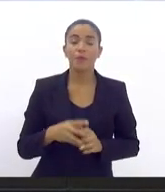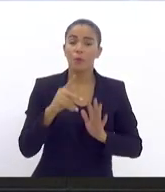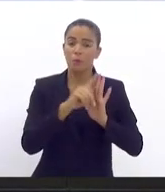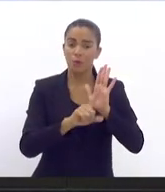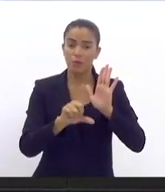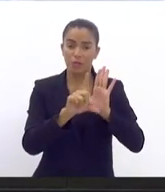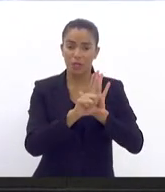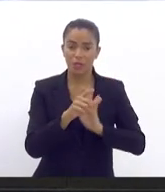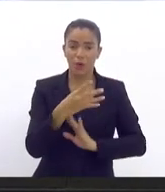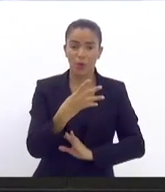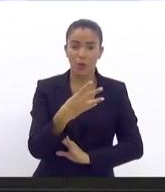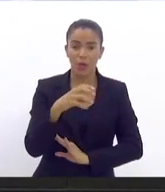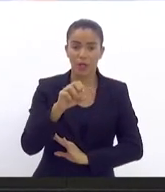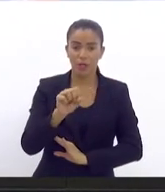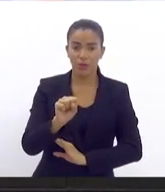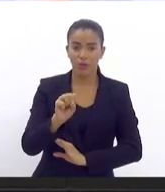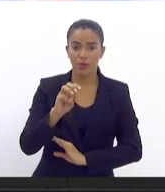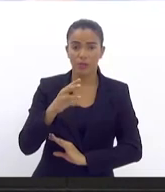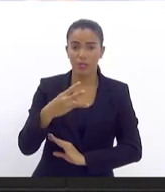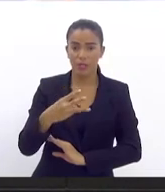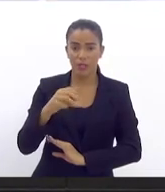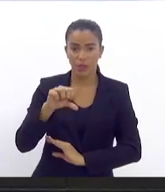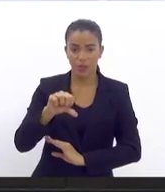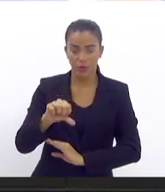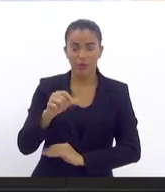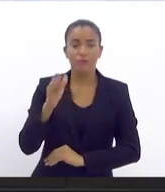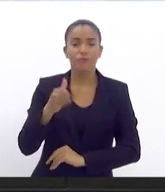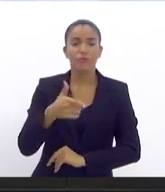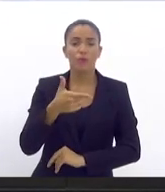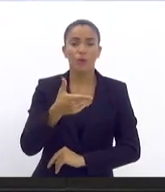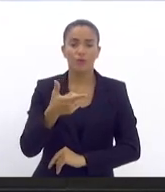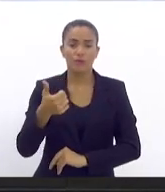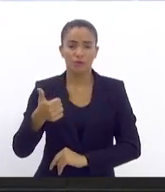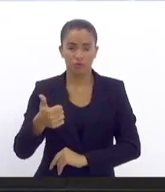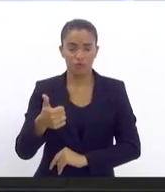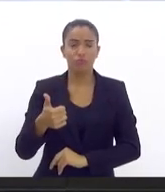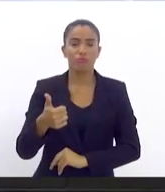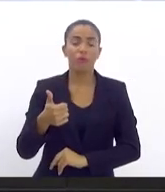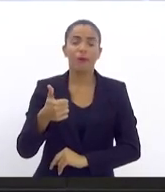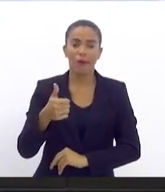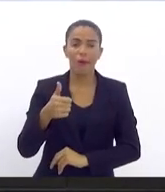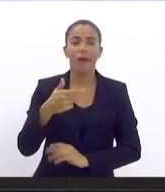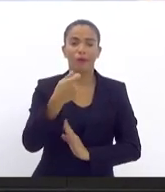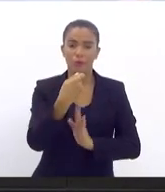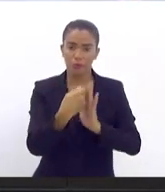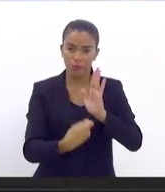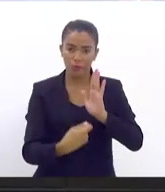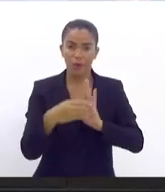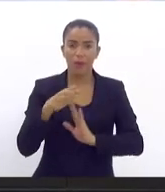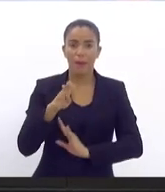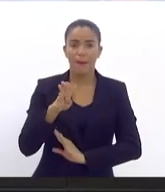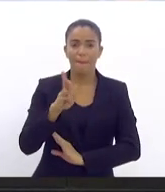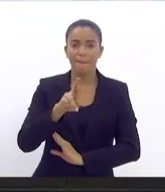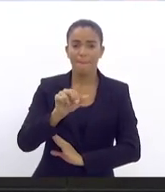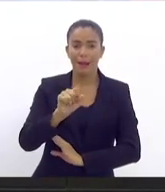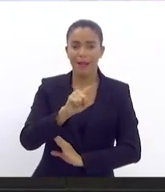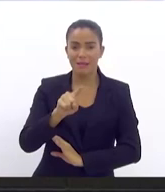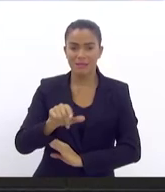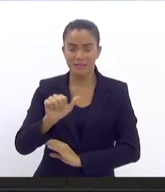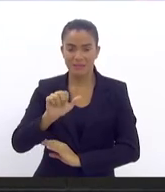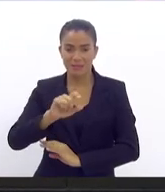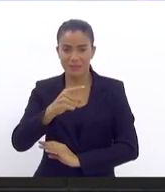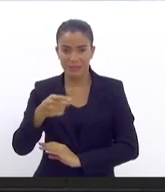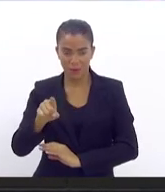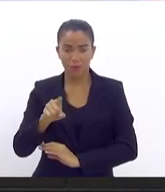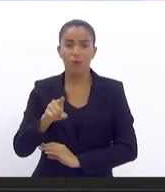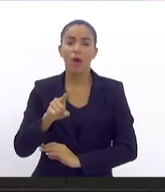projeto de lei 4839 de 2021. É um projeto de autoria do deputado Brazão, que declara de